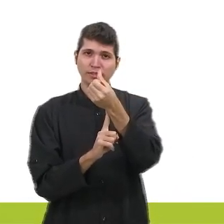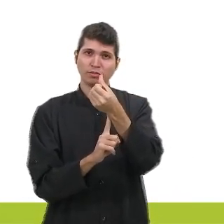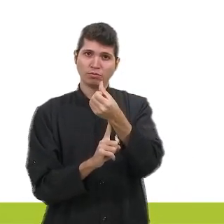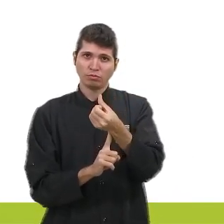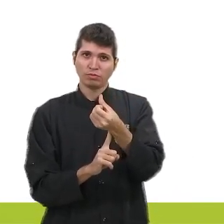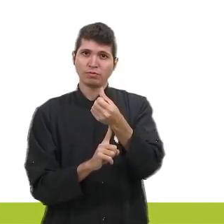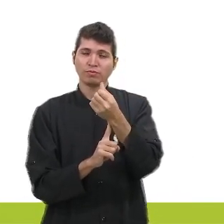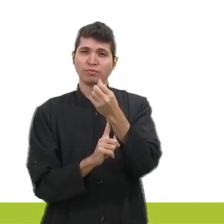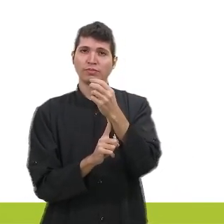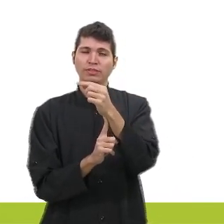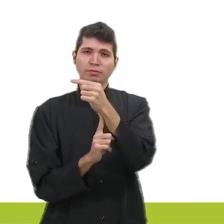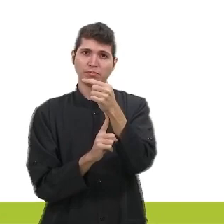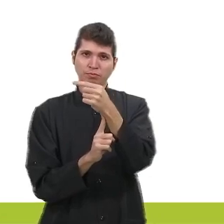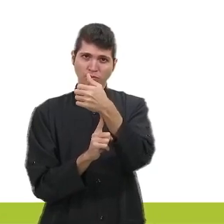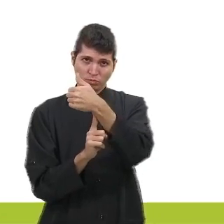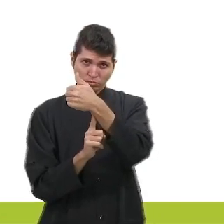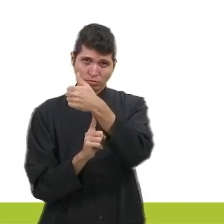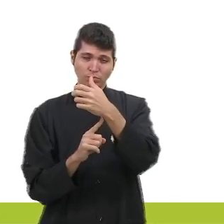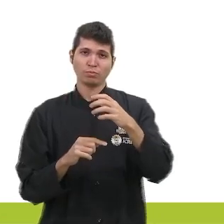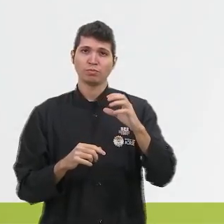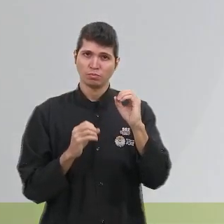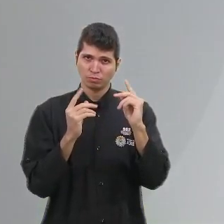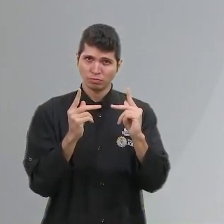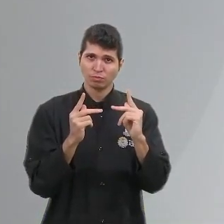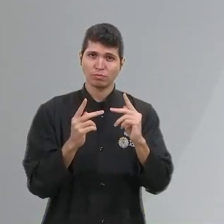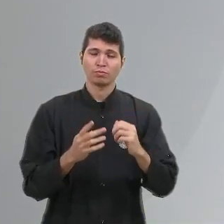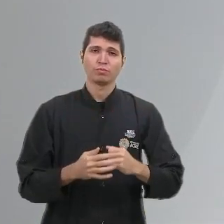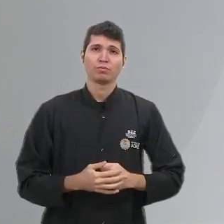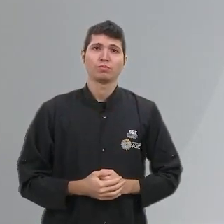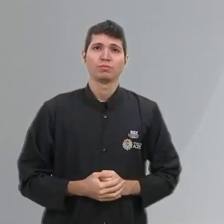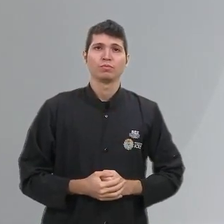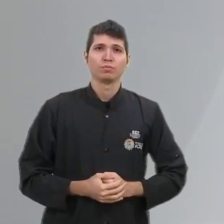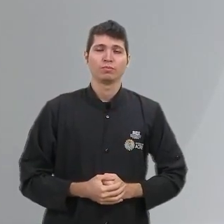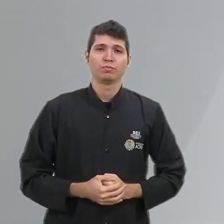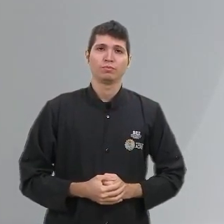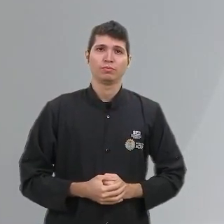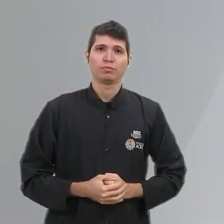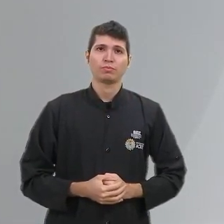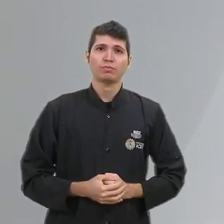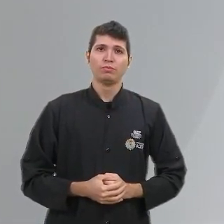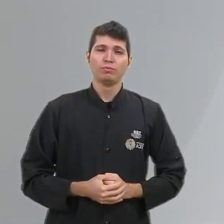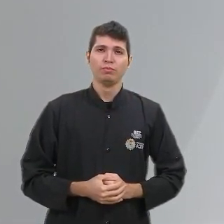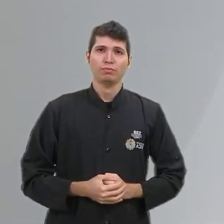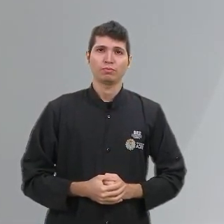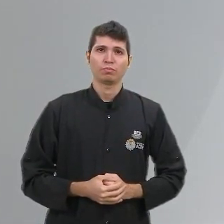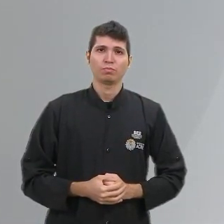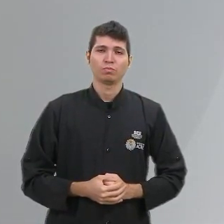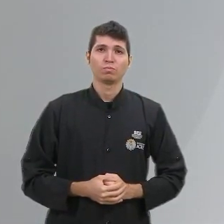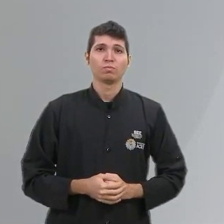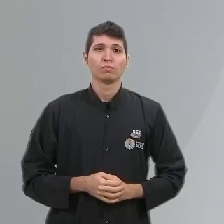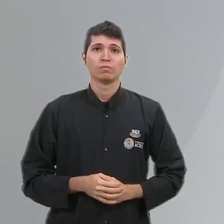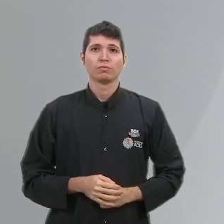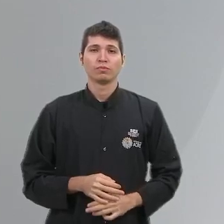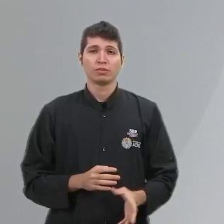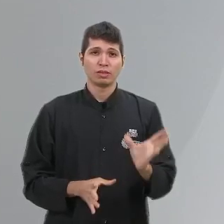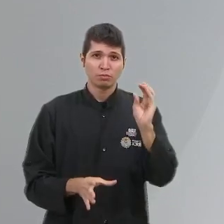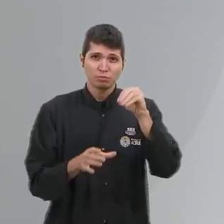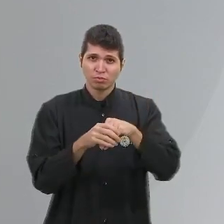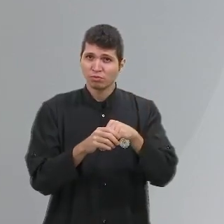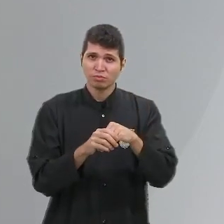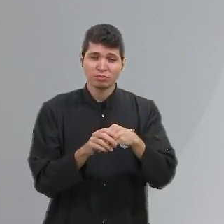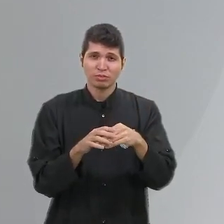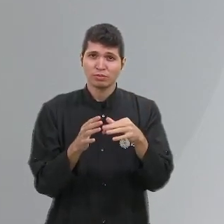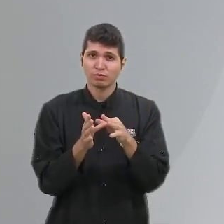1. Então, as soluções reais aí, tá bom? Ok, pessoal? Esses carinhas aí, ó, x', x duas linhas, também são conhecidos na função do segundo grau